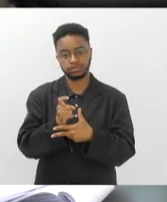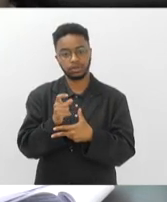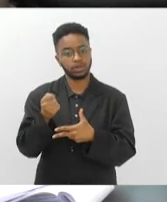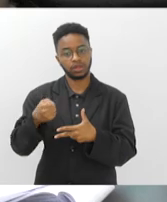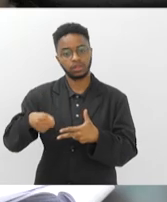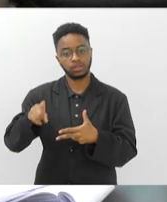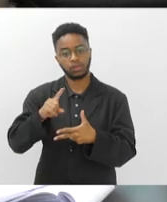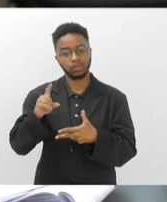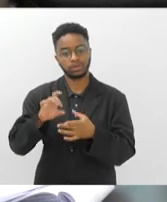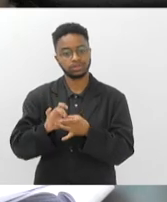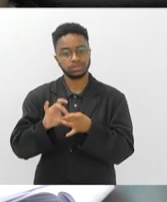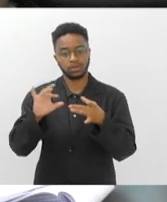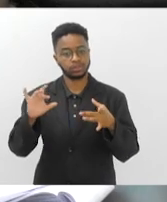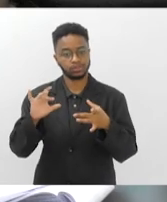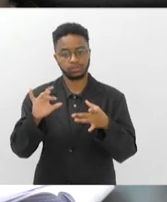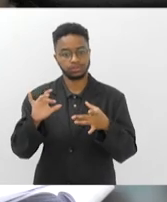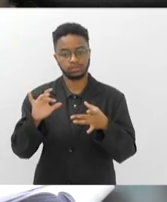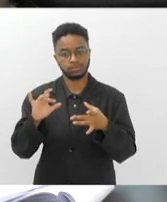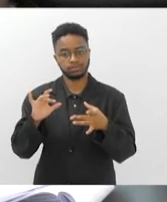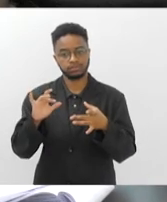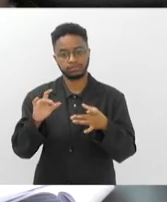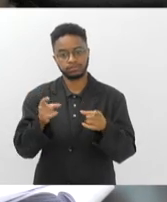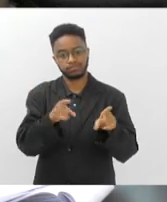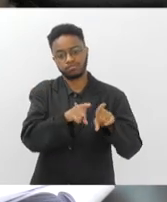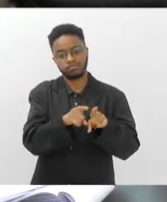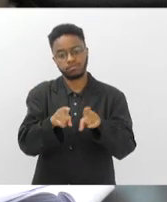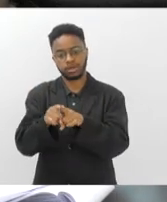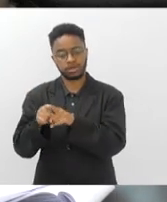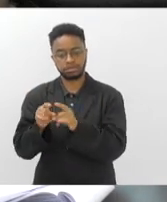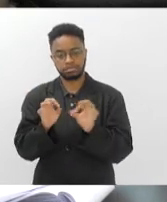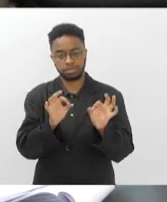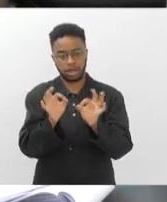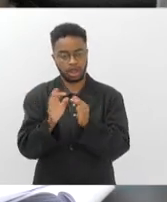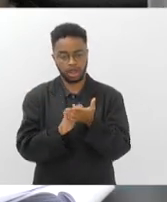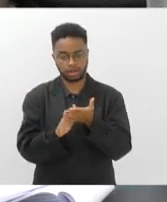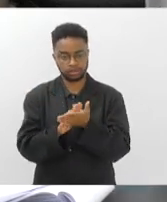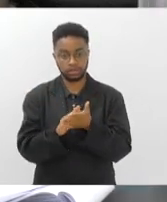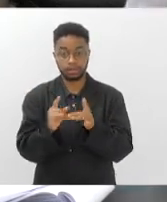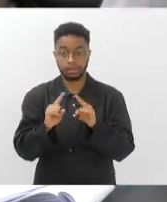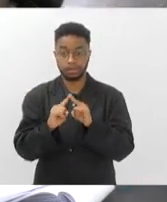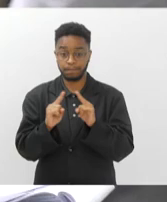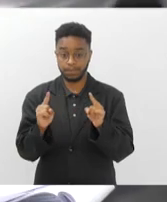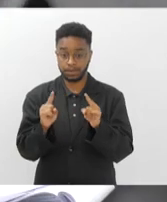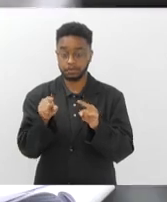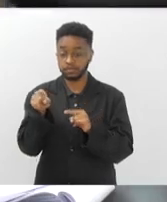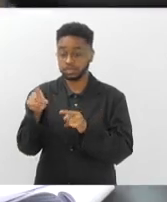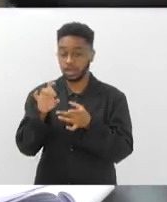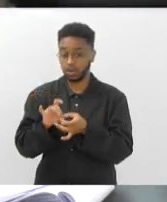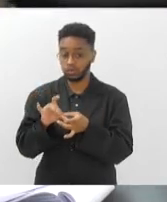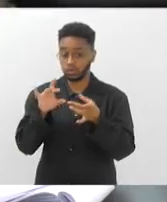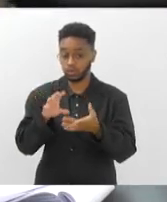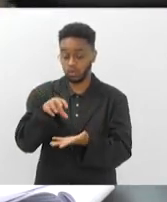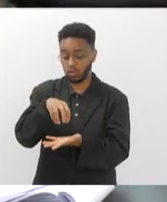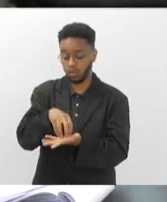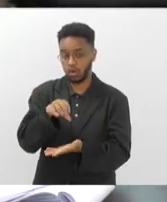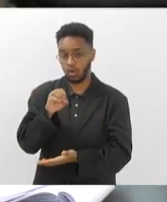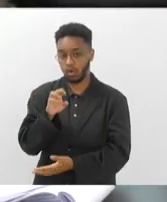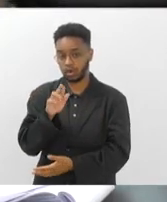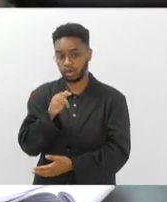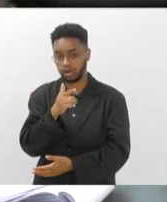precisaria dessa autorização para firmar parceria, verdade, convênio nenhum. Mas como você autorizou o órgão, eu